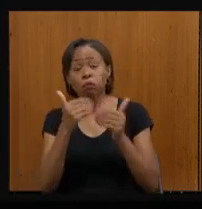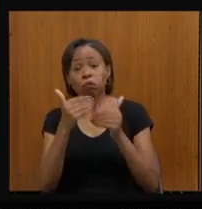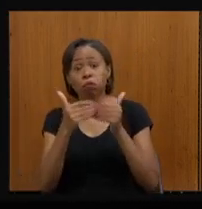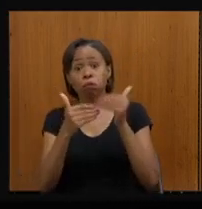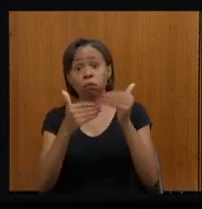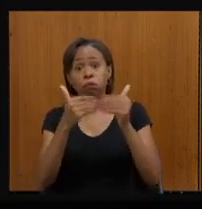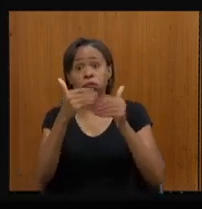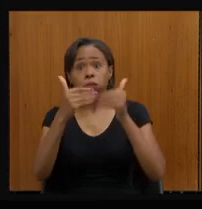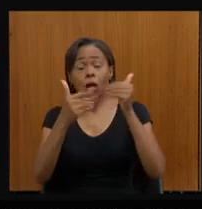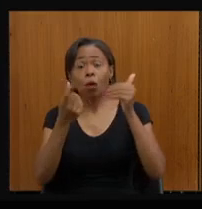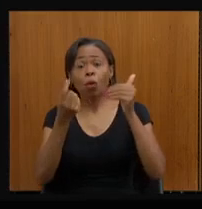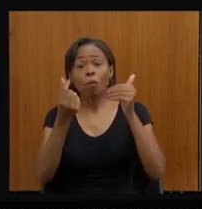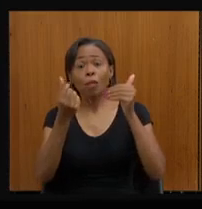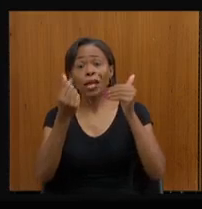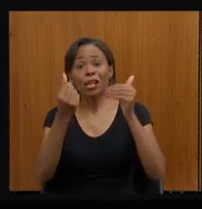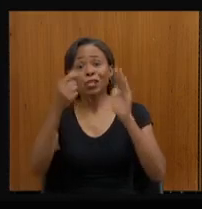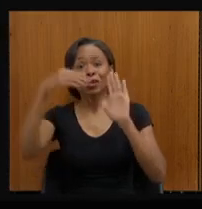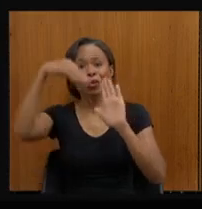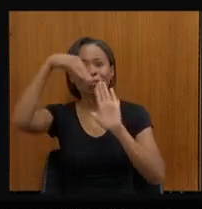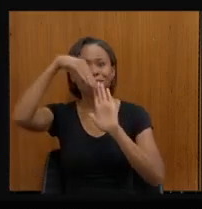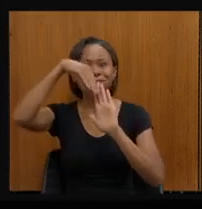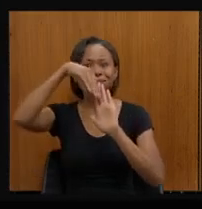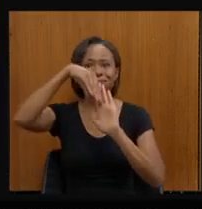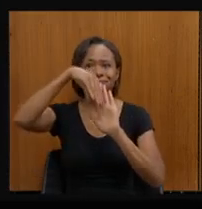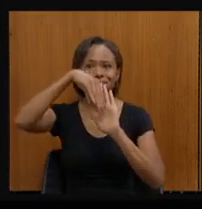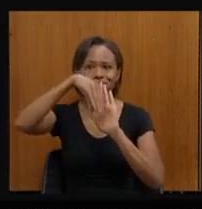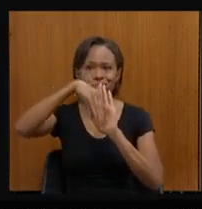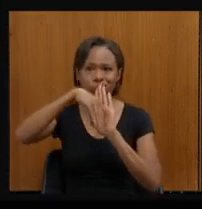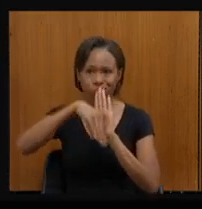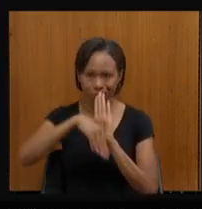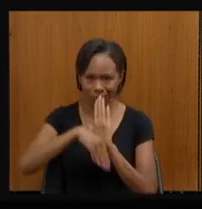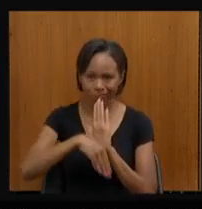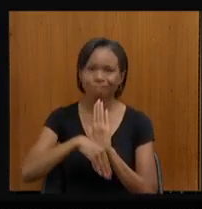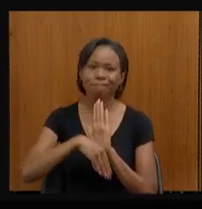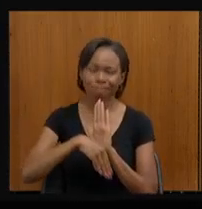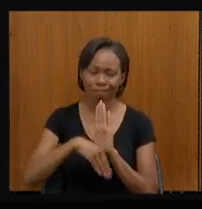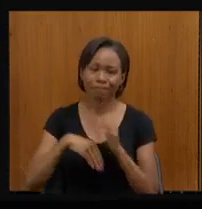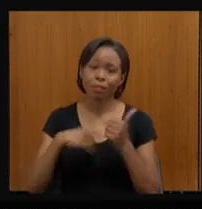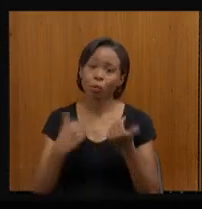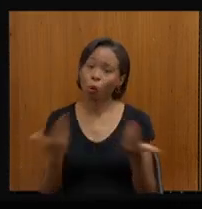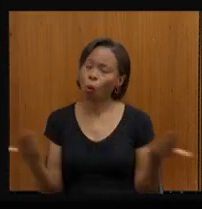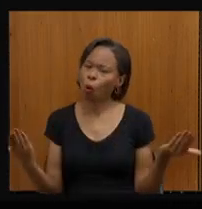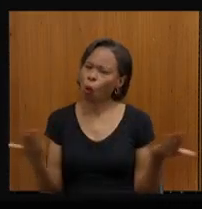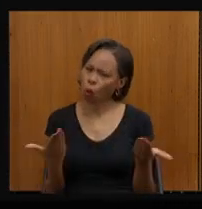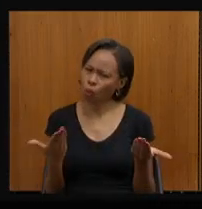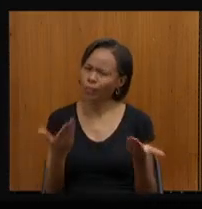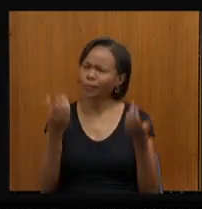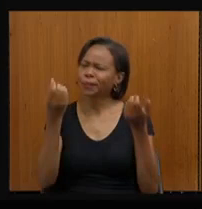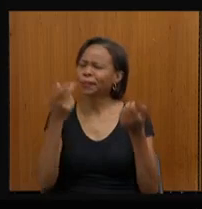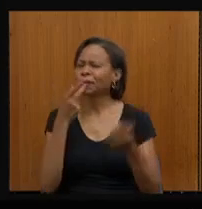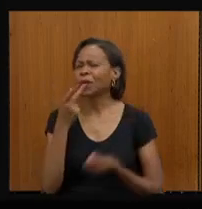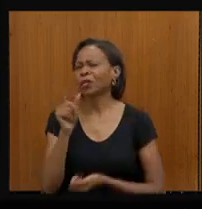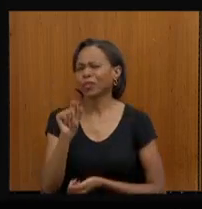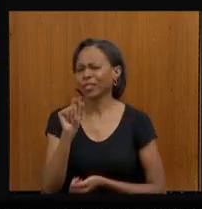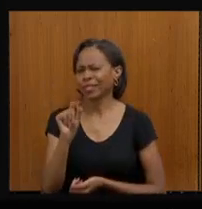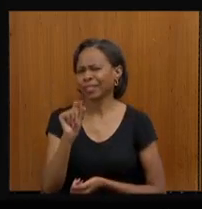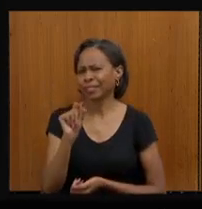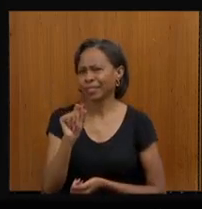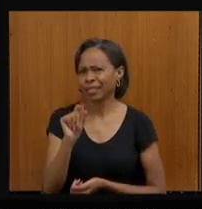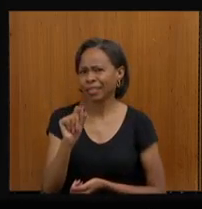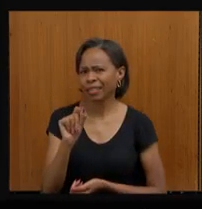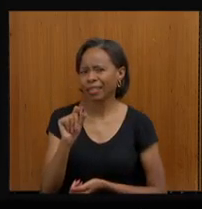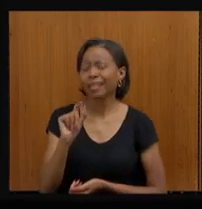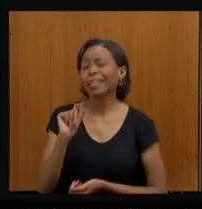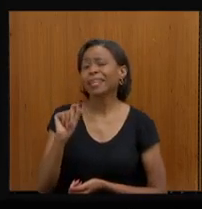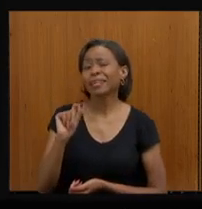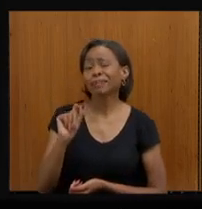esse preto que tem que cair bastante mas ainda o que é que fala hoje em dia aquela história do quem vem